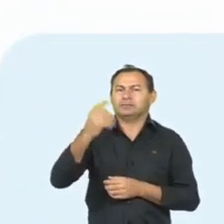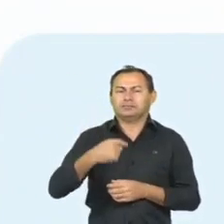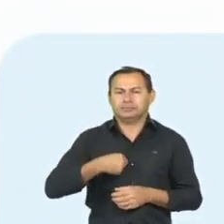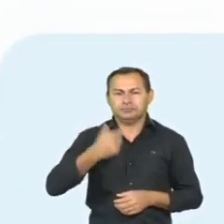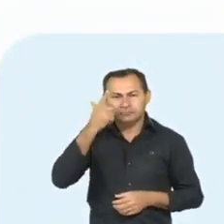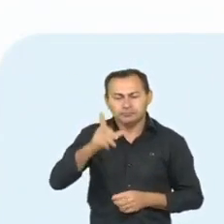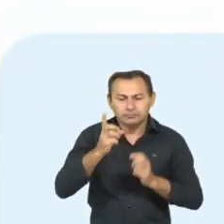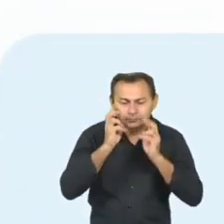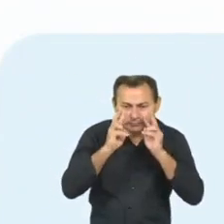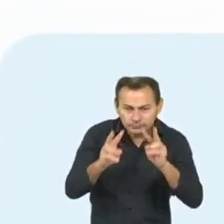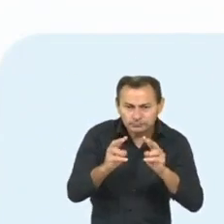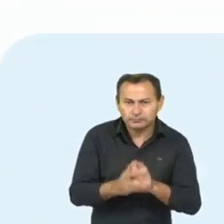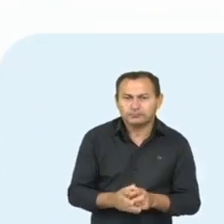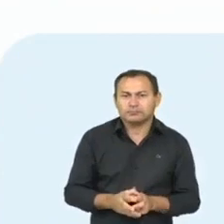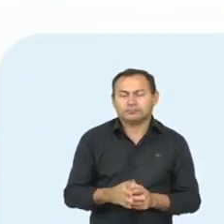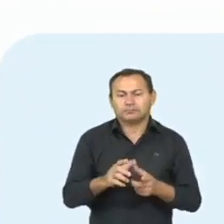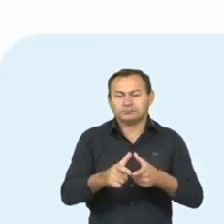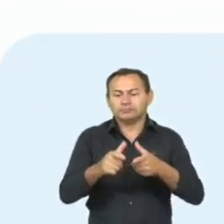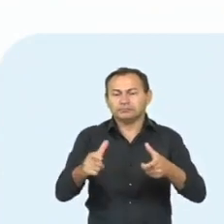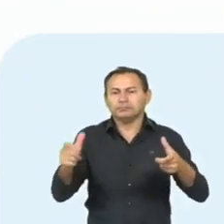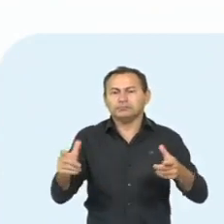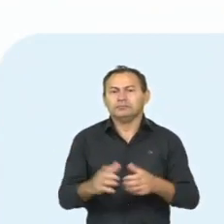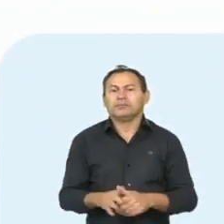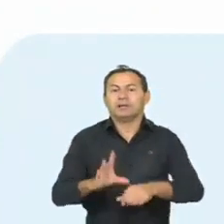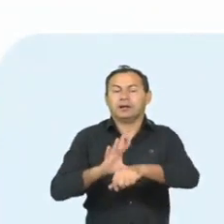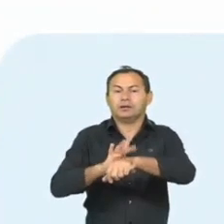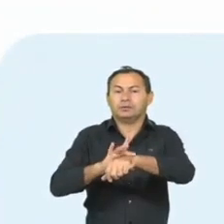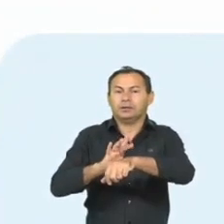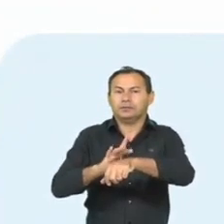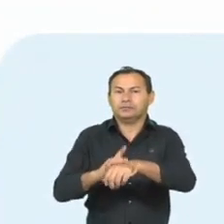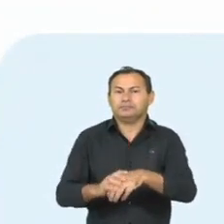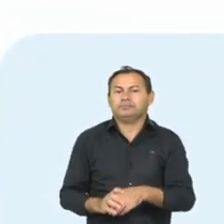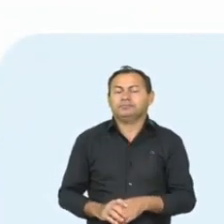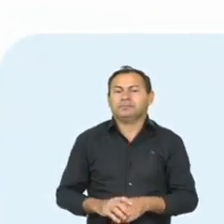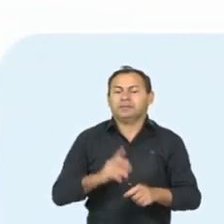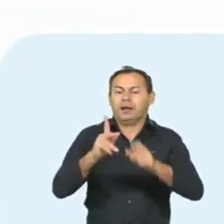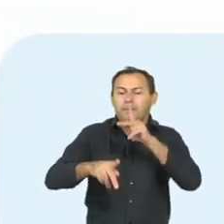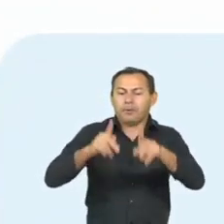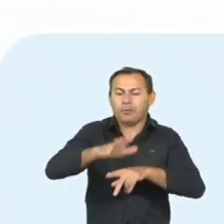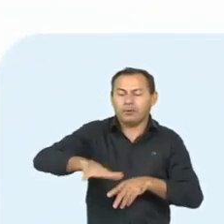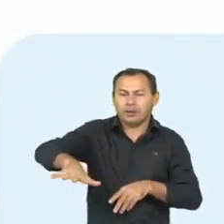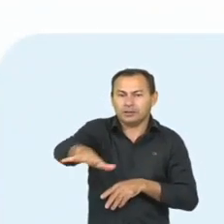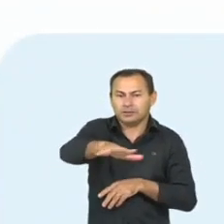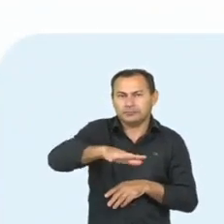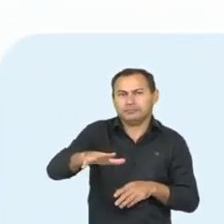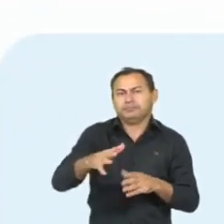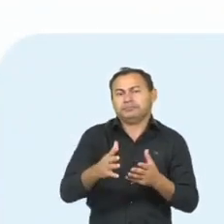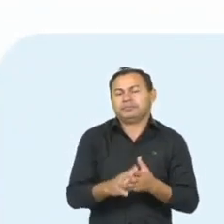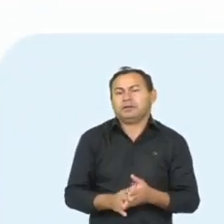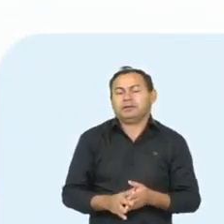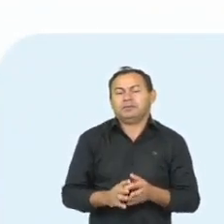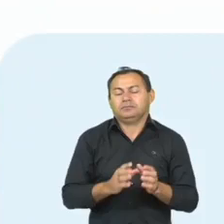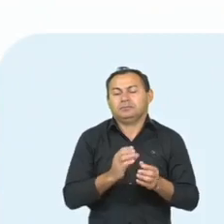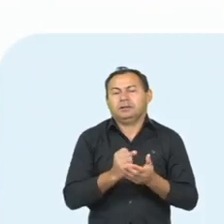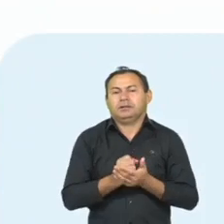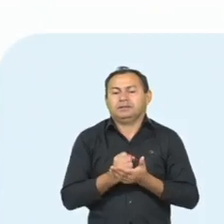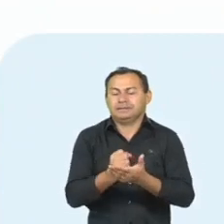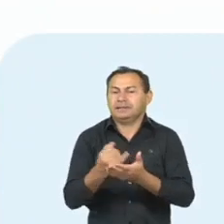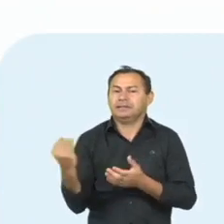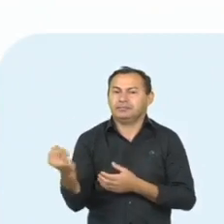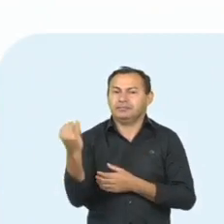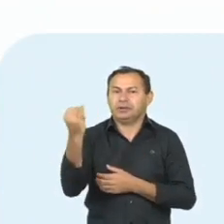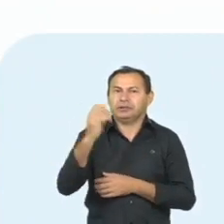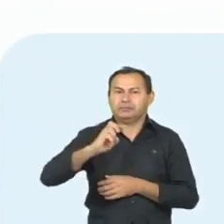consigo verificar a intensidade de uma doença na população. Então, é uma medida super